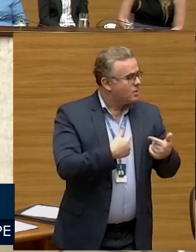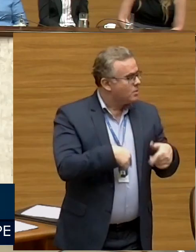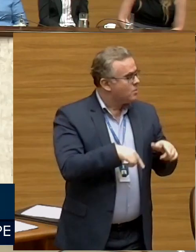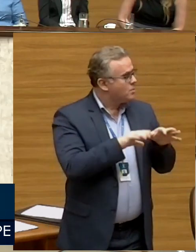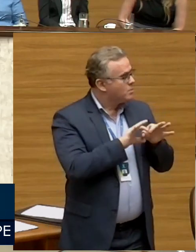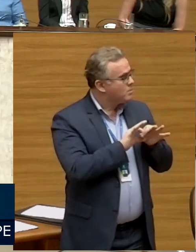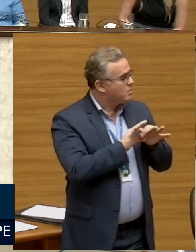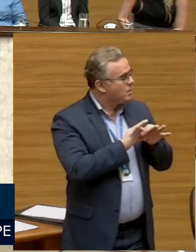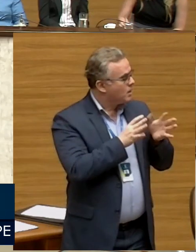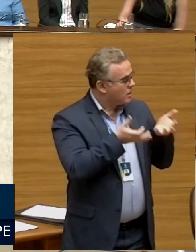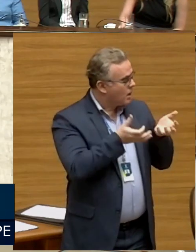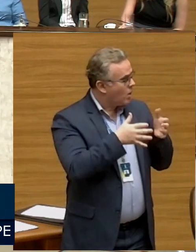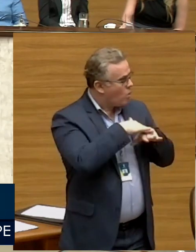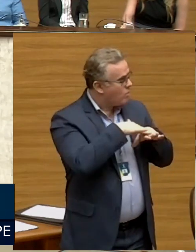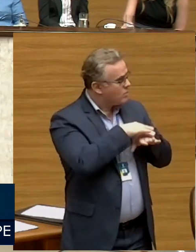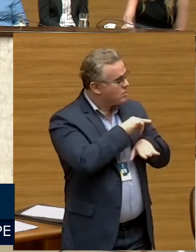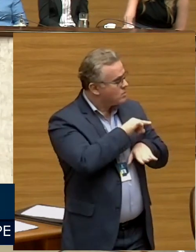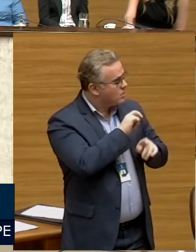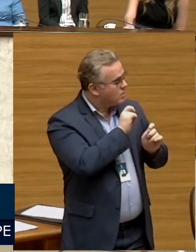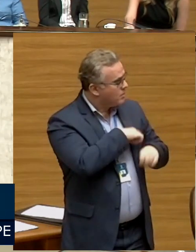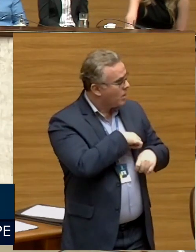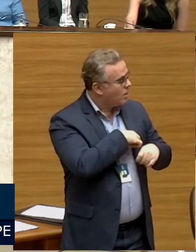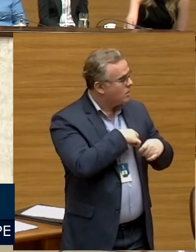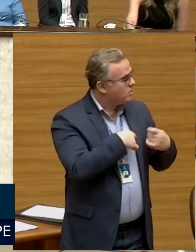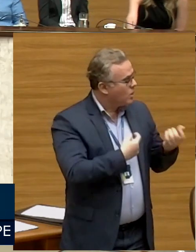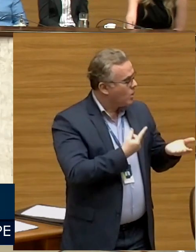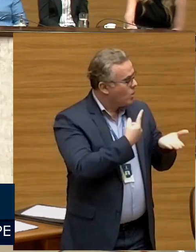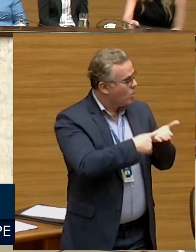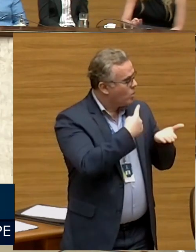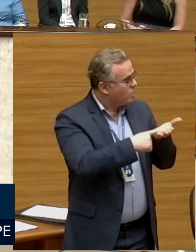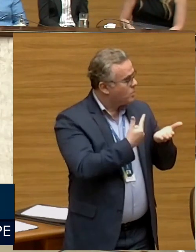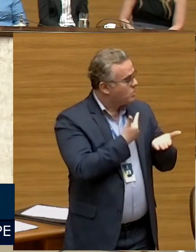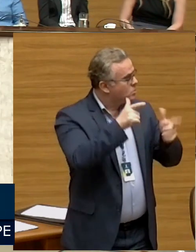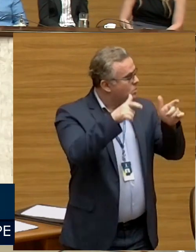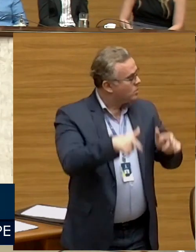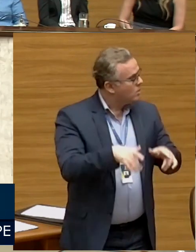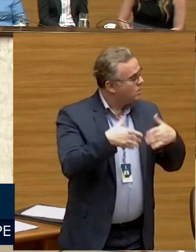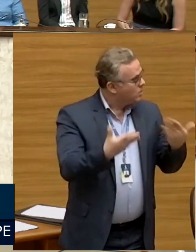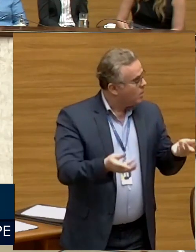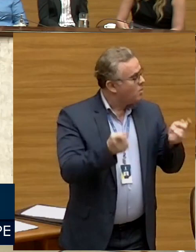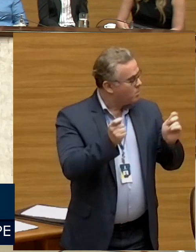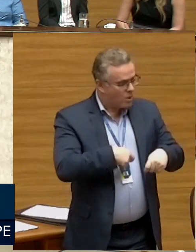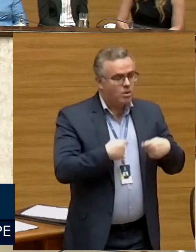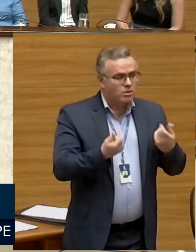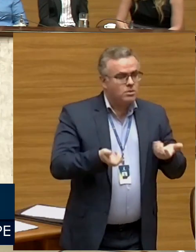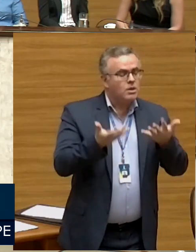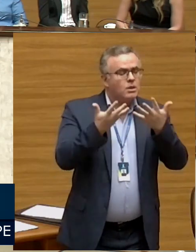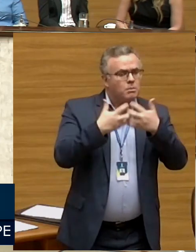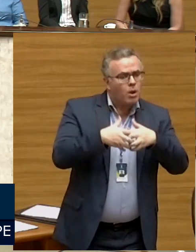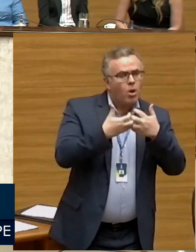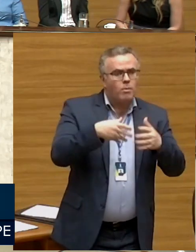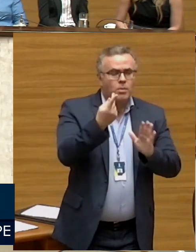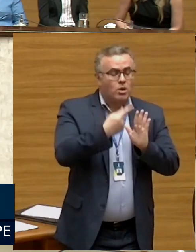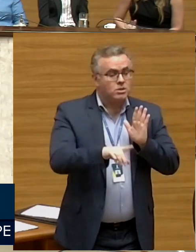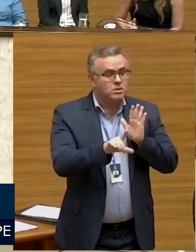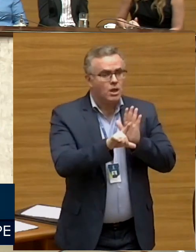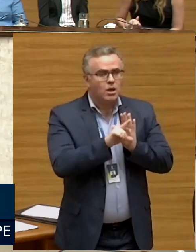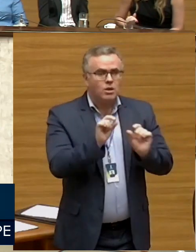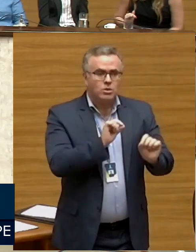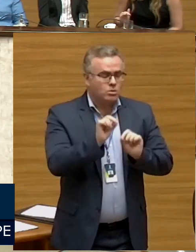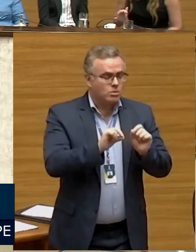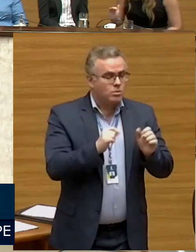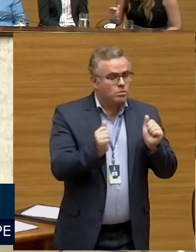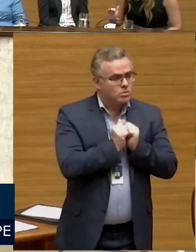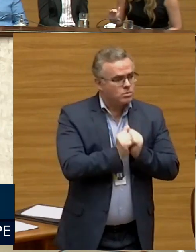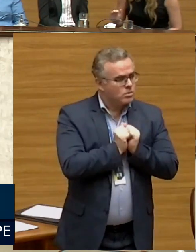Lidiane, fazer uma fala antes de você sair, que você vai ter outro compromisso, né, que a gente pode pensar um projeto de lei